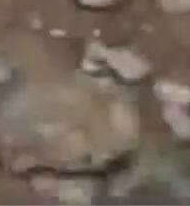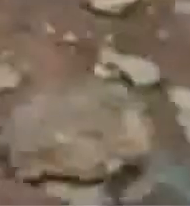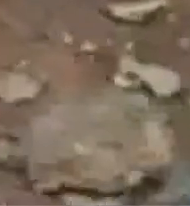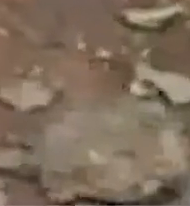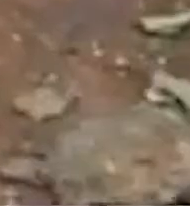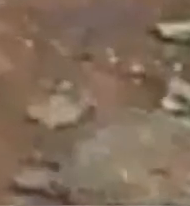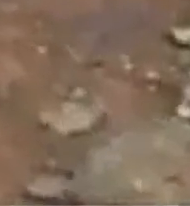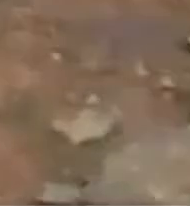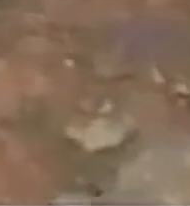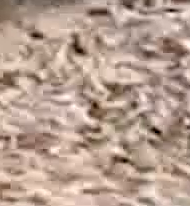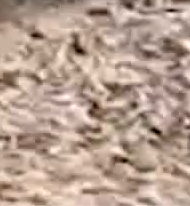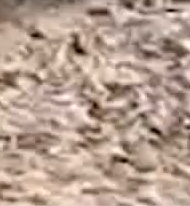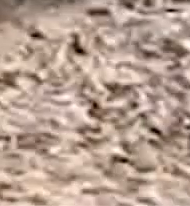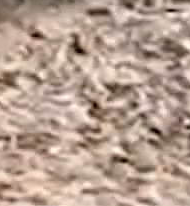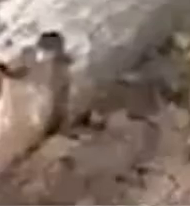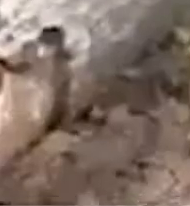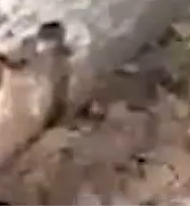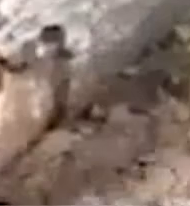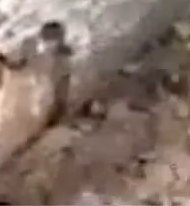caiu morta